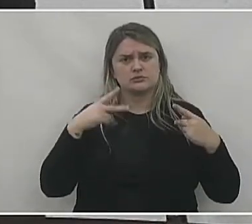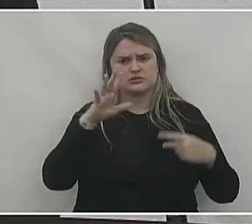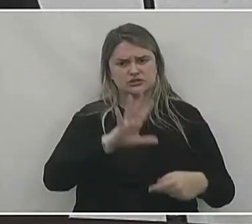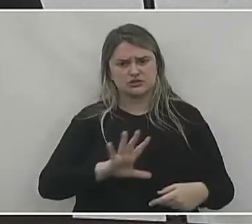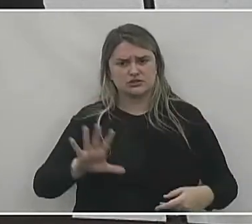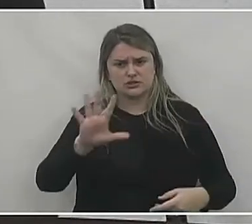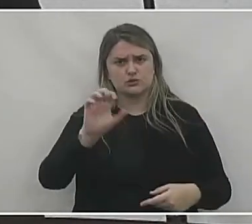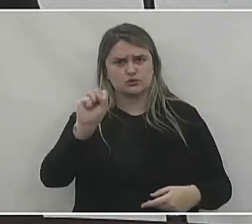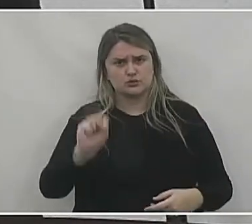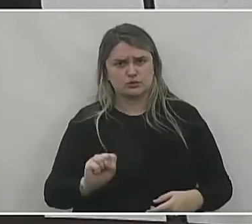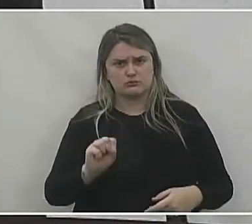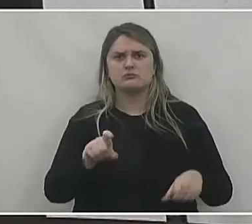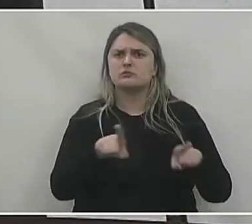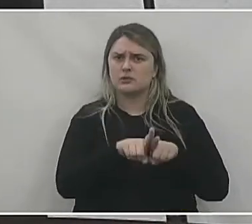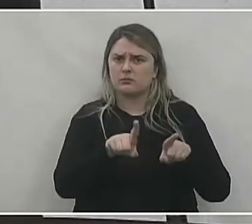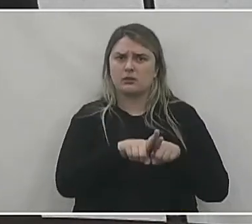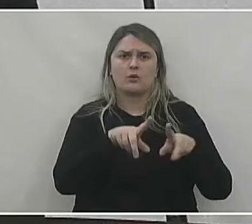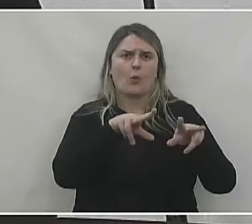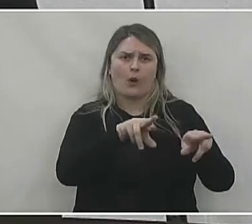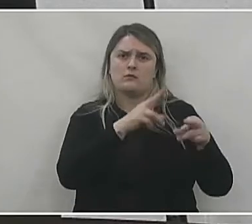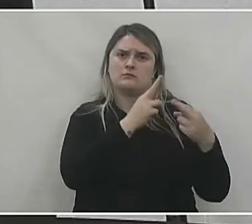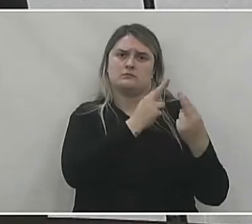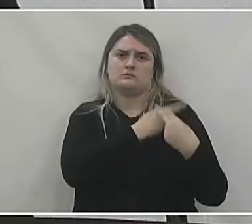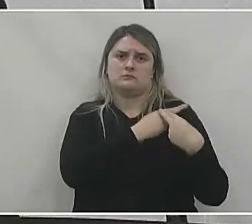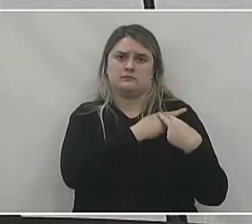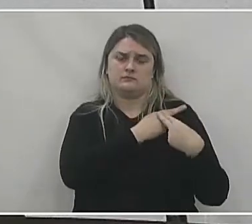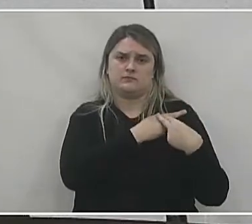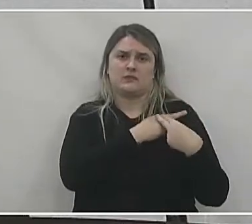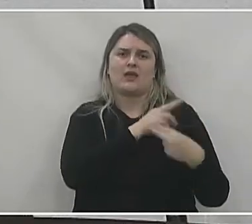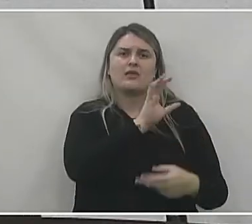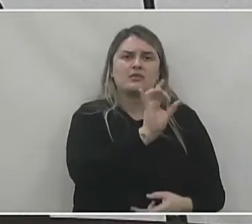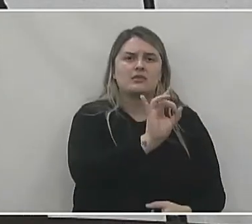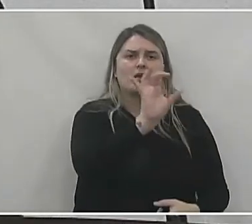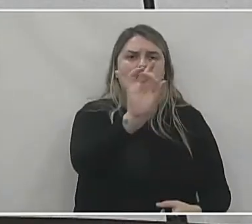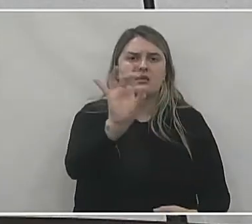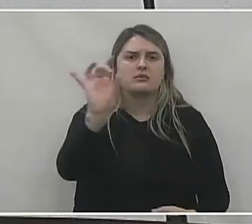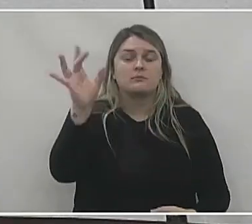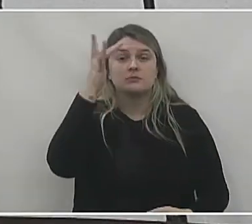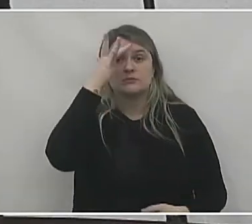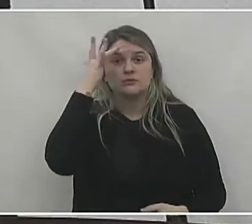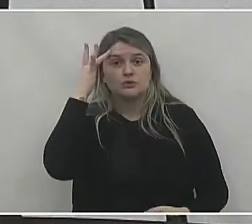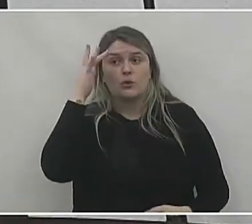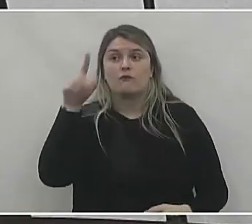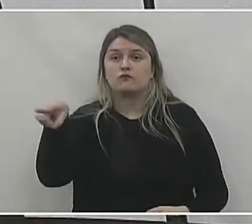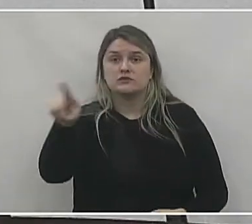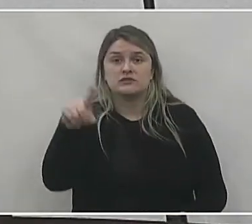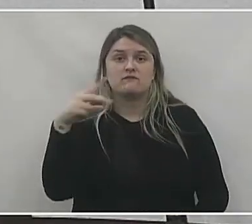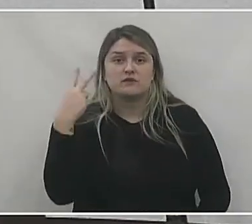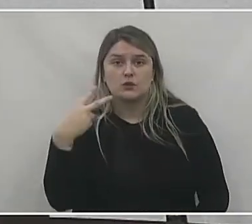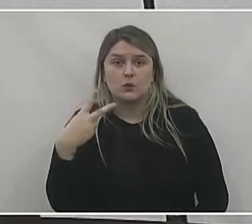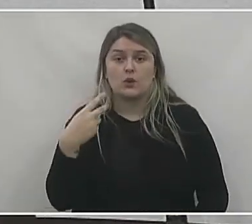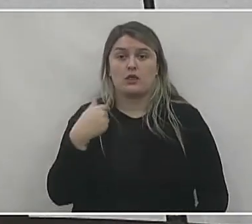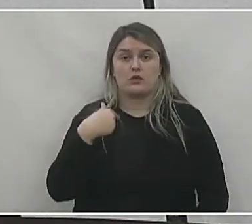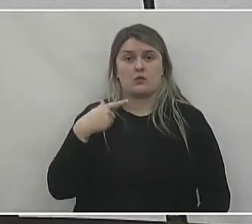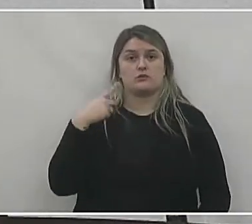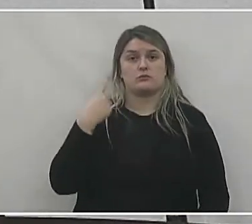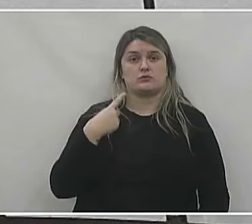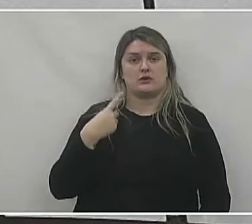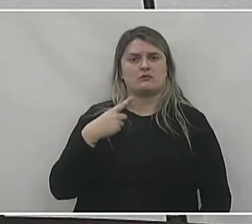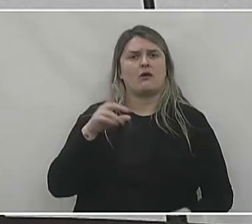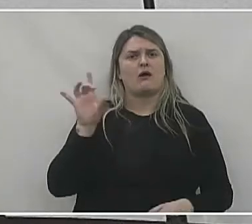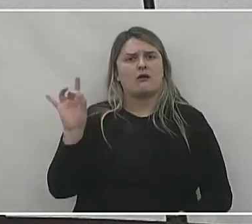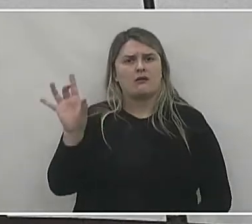região temos a mesma responsabilidade. Cada um dentro do seu cargo, como vereador, como deputado, cada um tem a